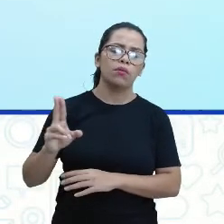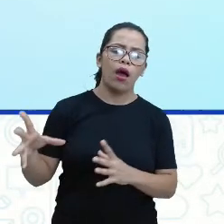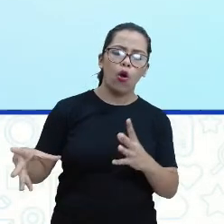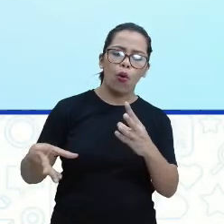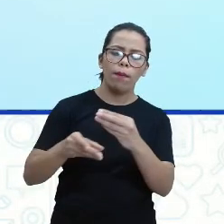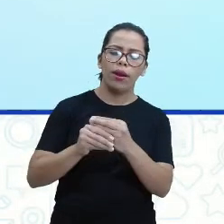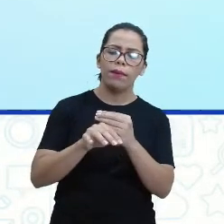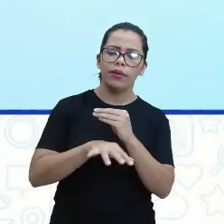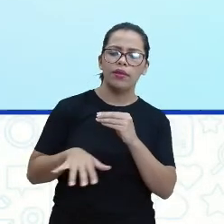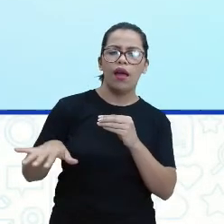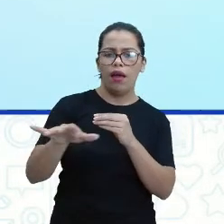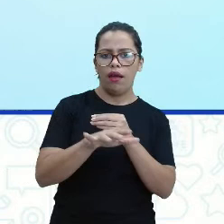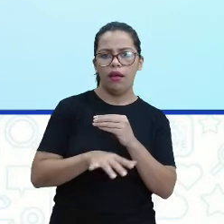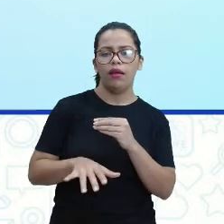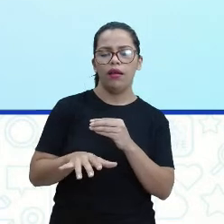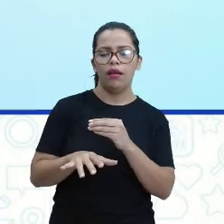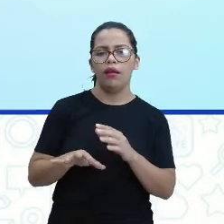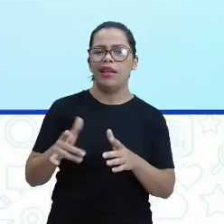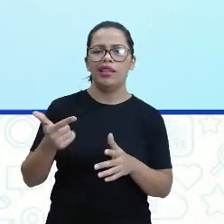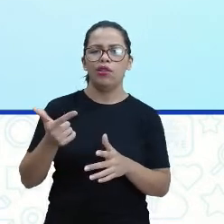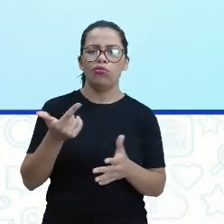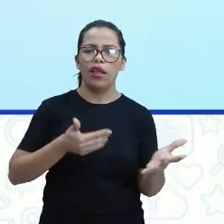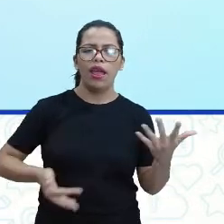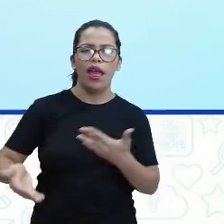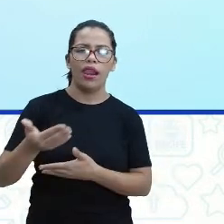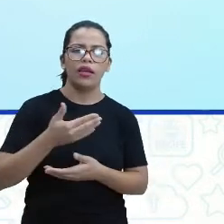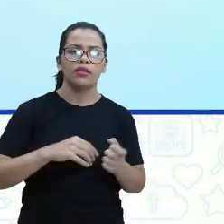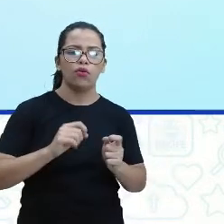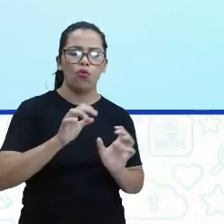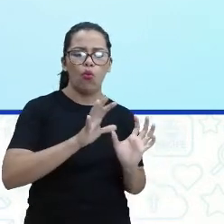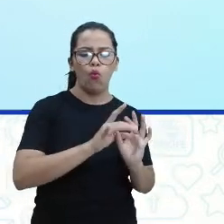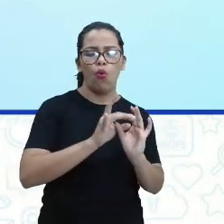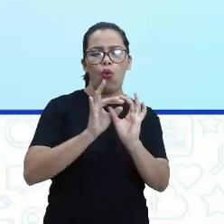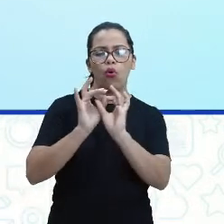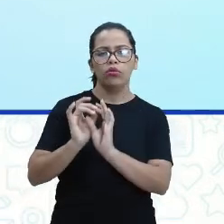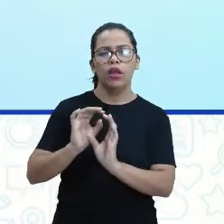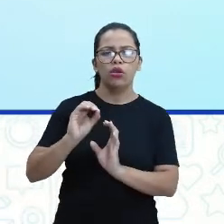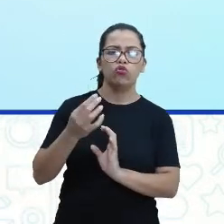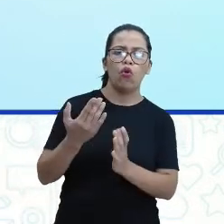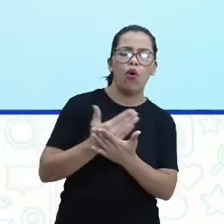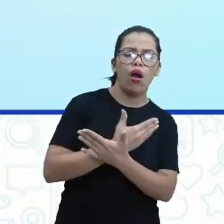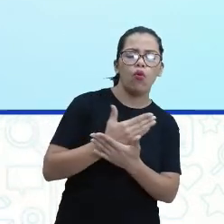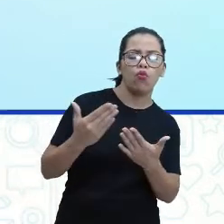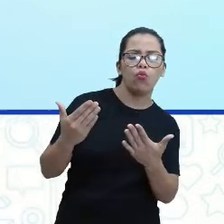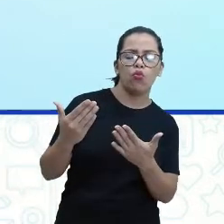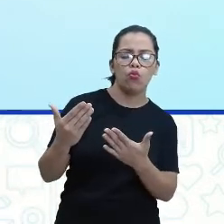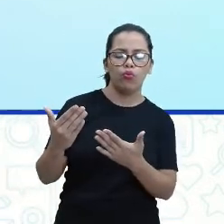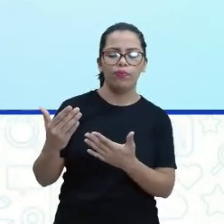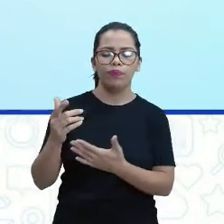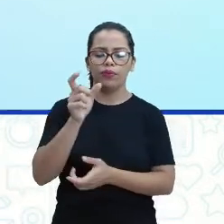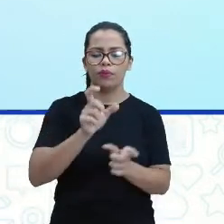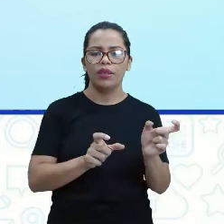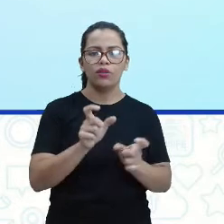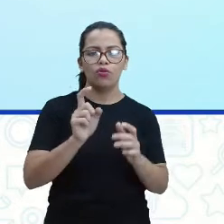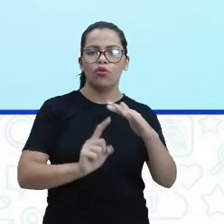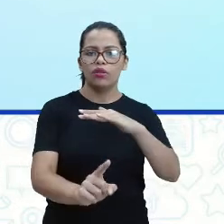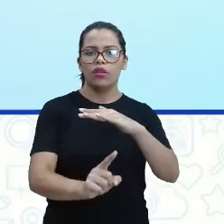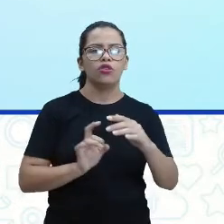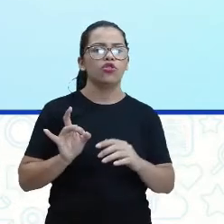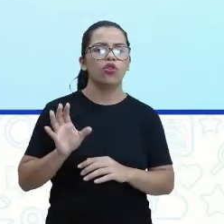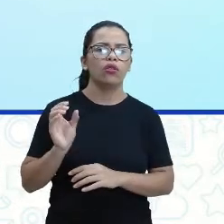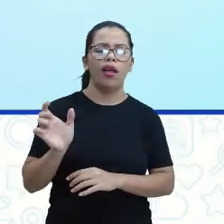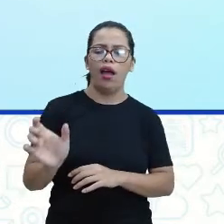cenário. Assim, não tem nenhuma relação com o enredo ou nenhum dos personagens, são usados apenas para compor um